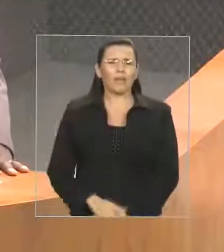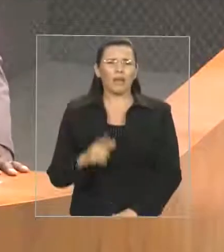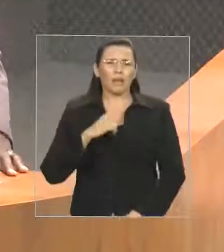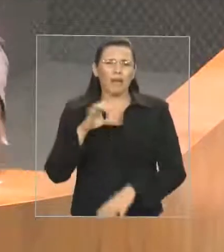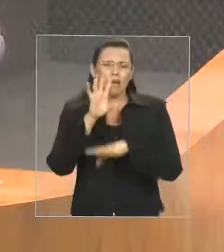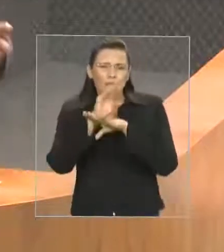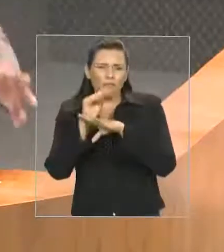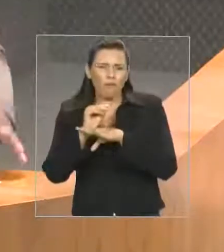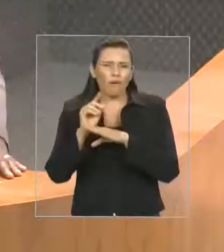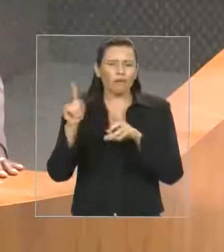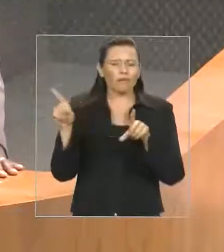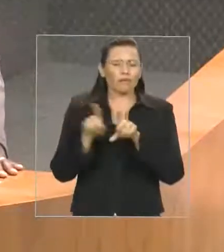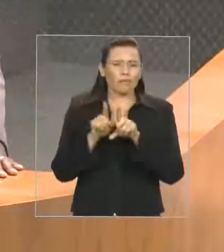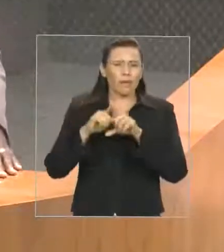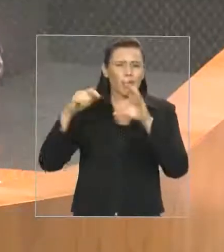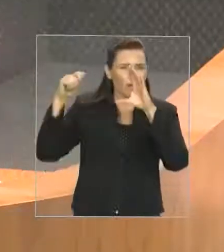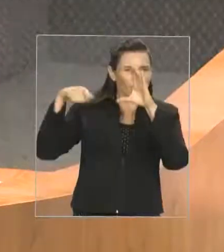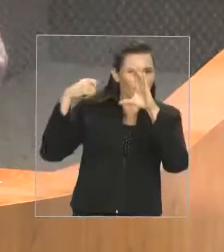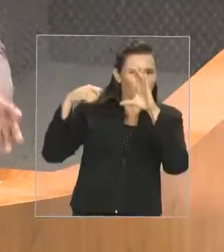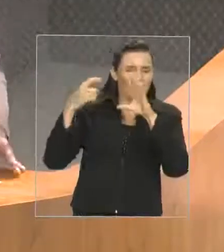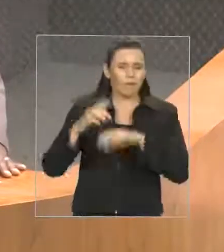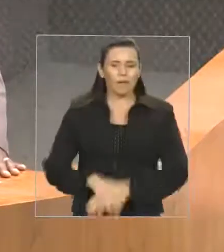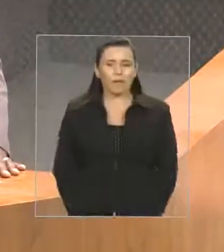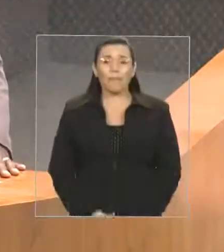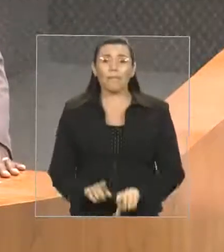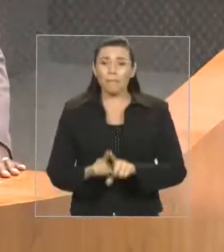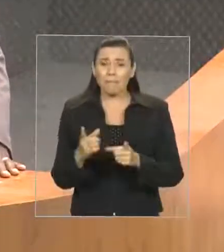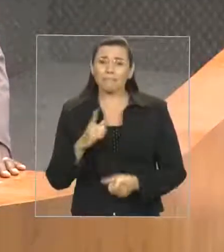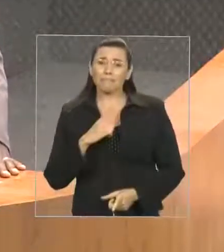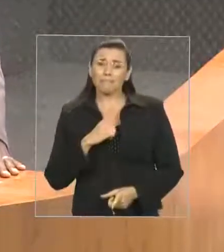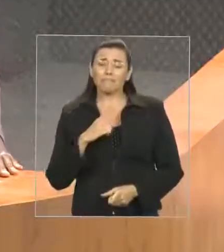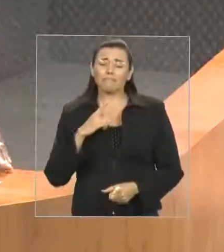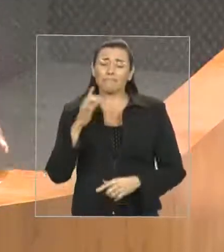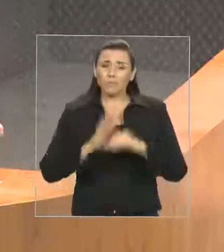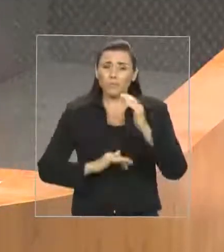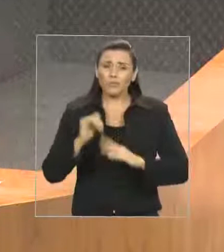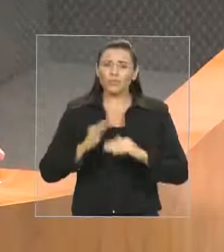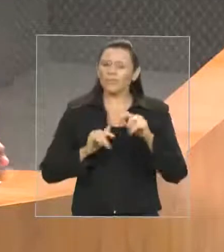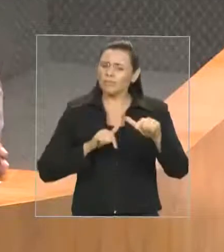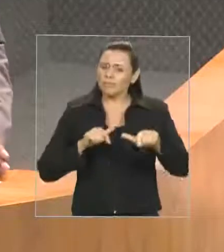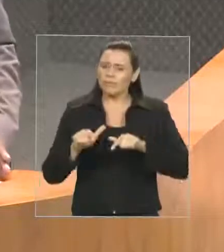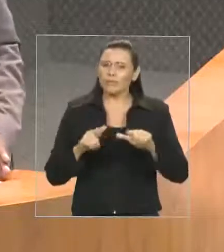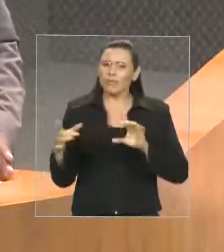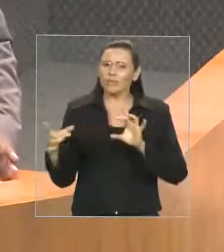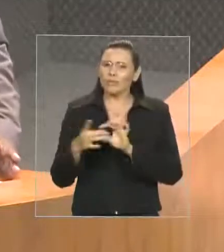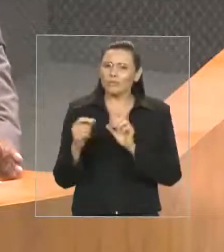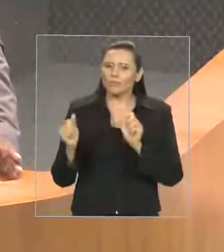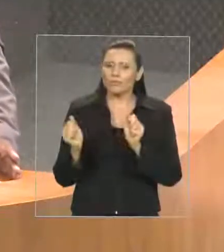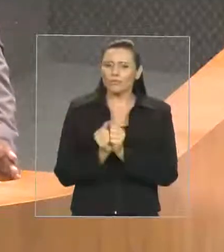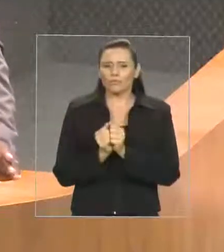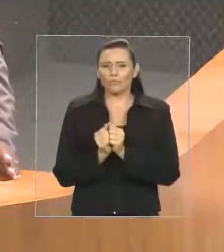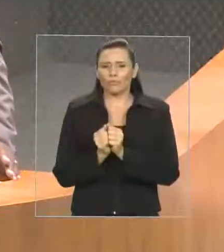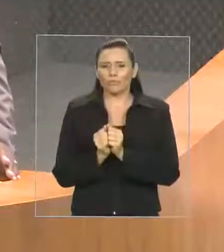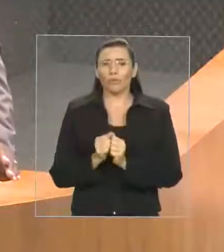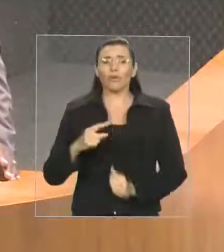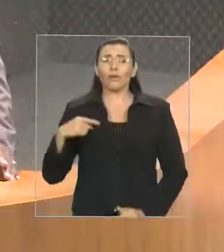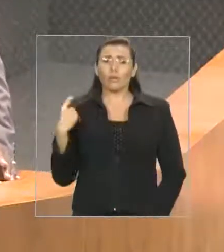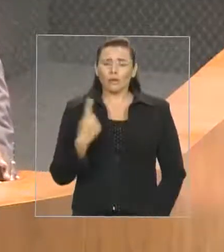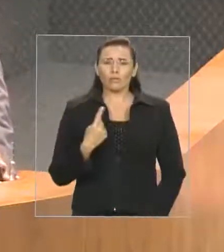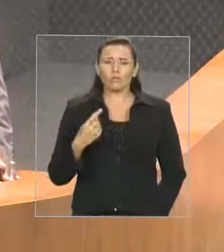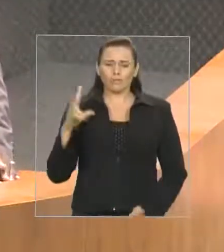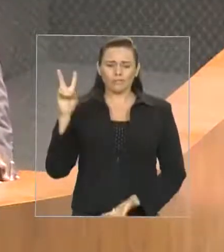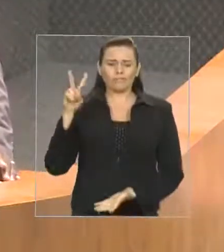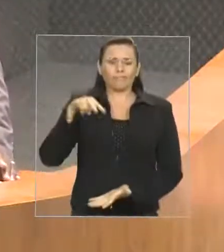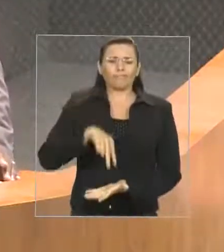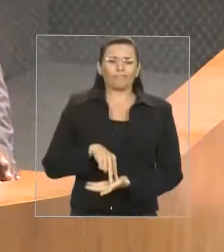os cinegrafistas, todas as outras pessoas. E aqui quem aparece são os parlamentares.